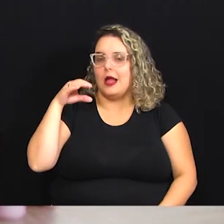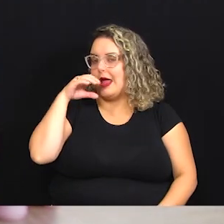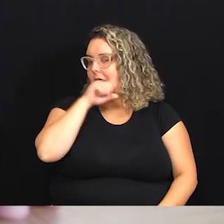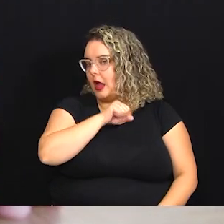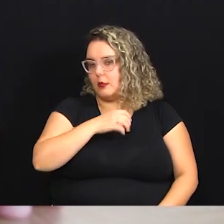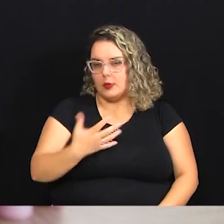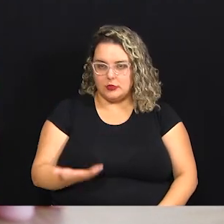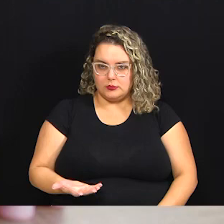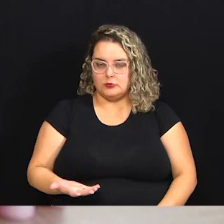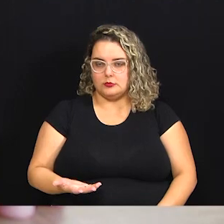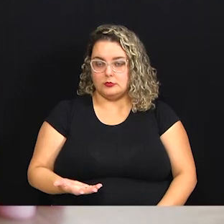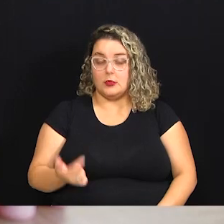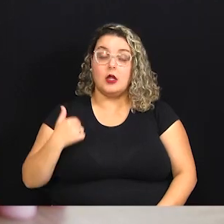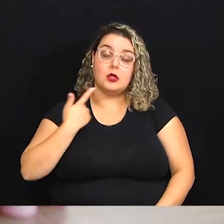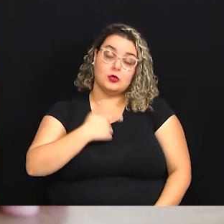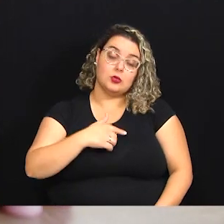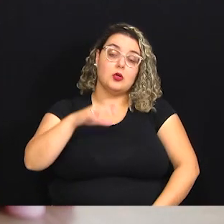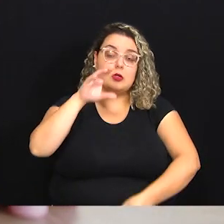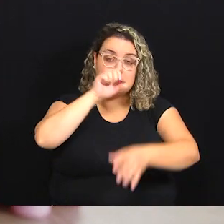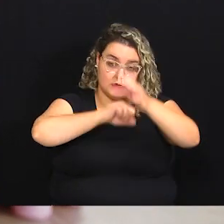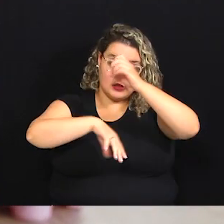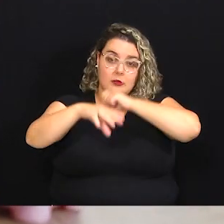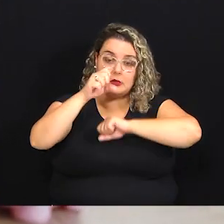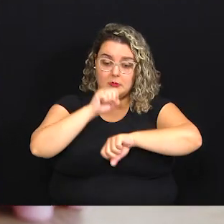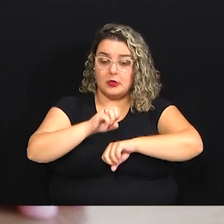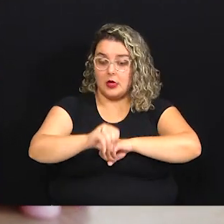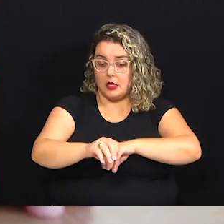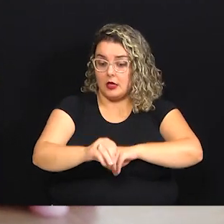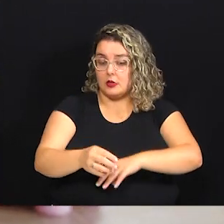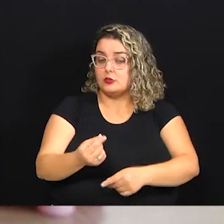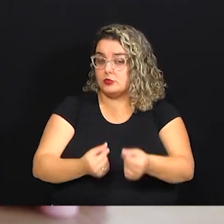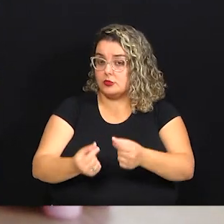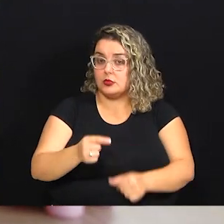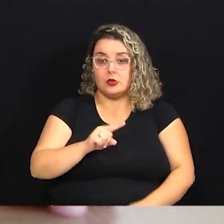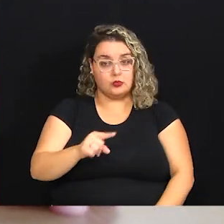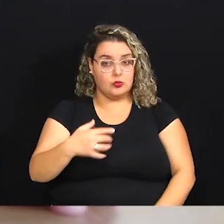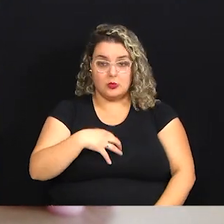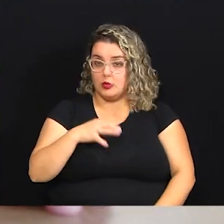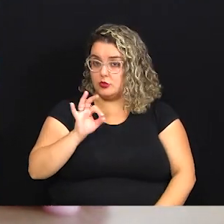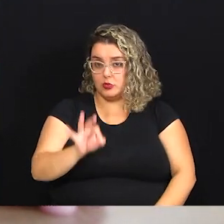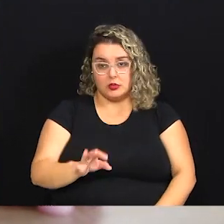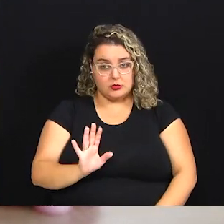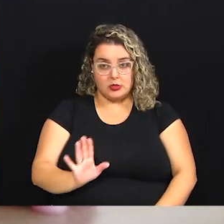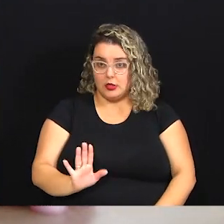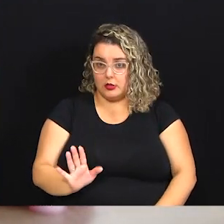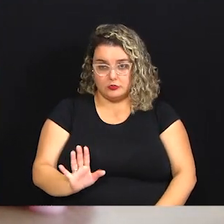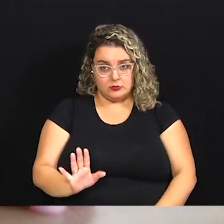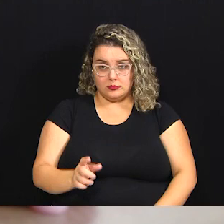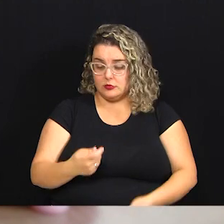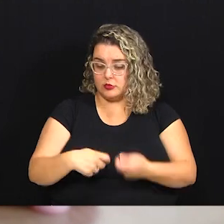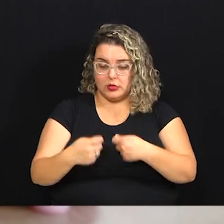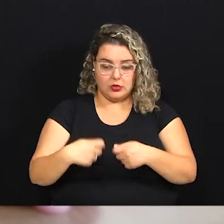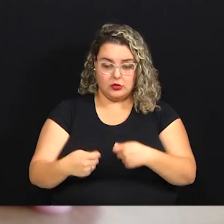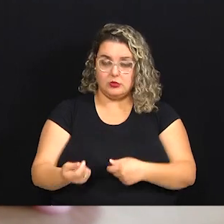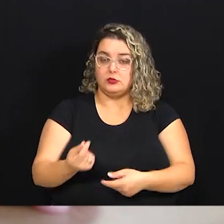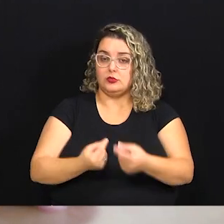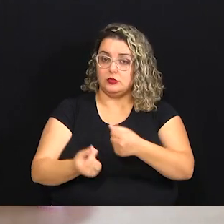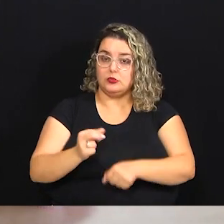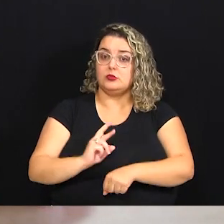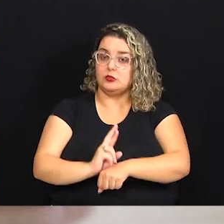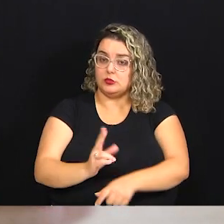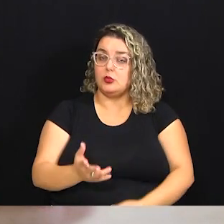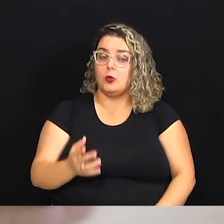forma imediata, né? E a gente aprende na educação financeira que não é a maneira mais adequada de você administrar os